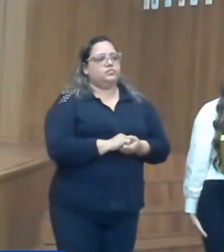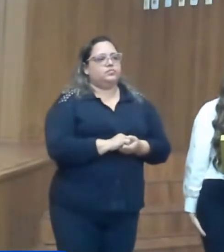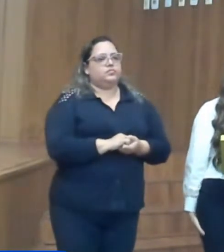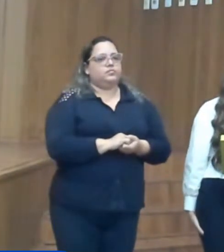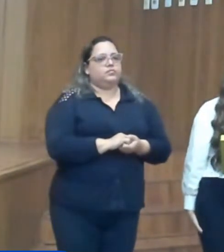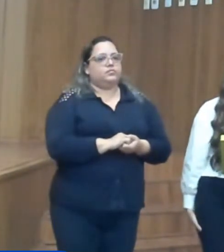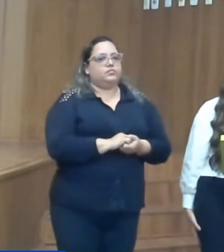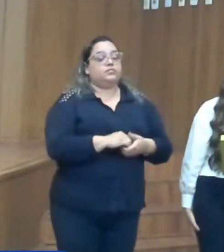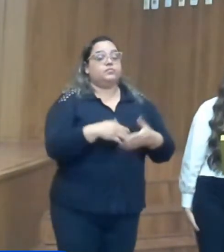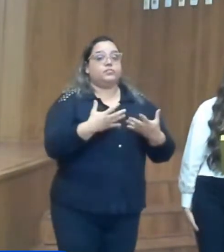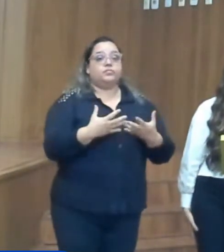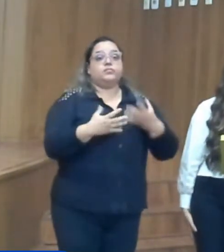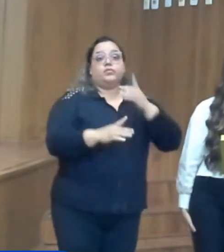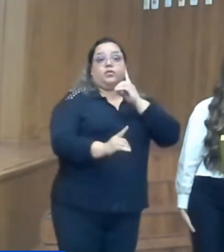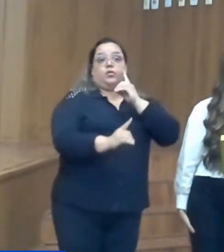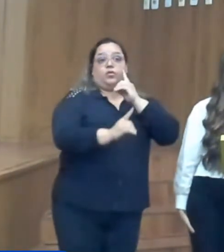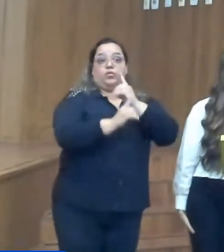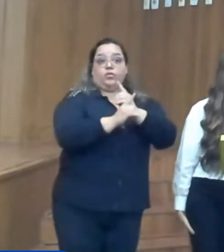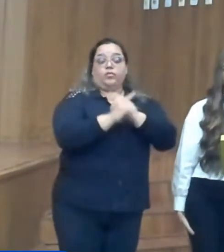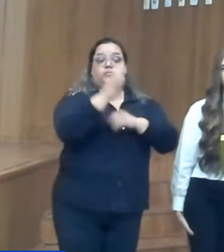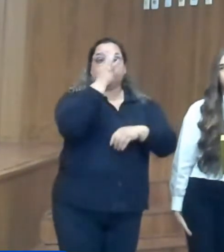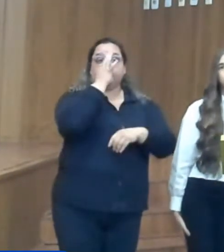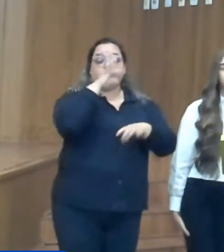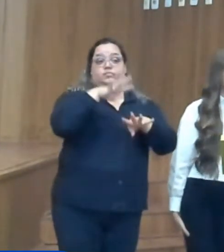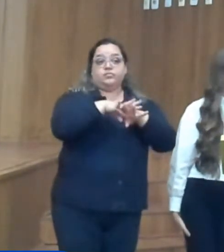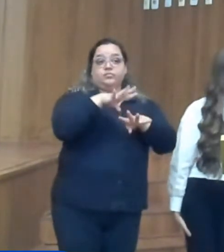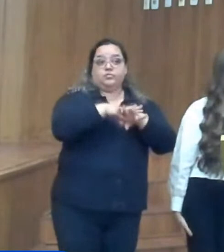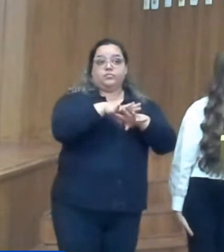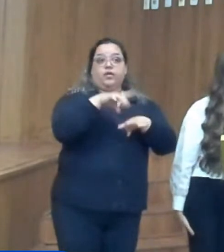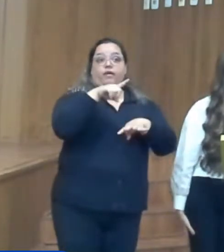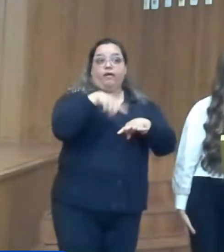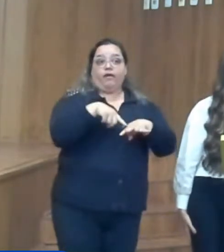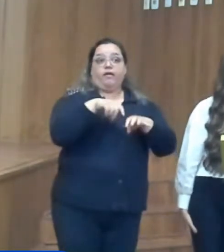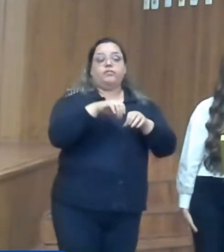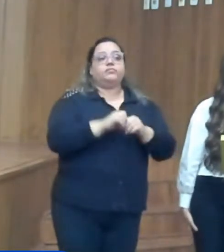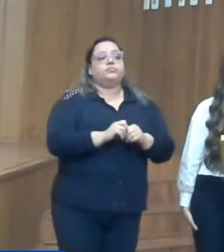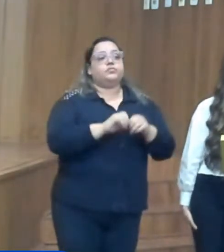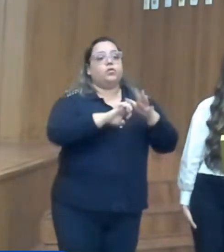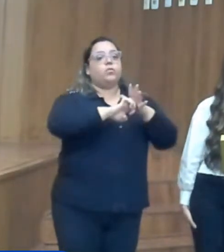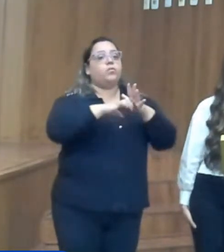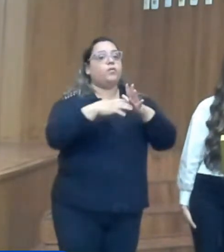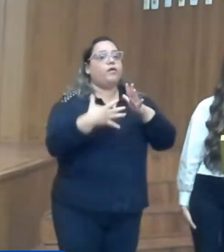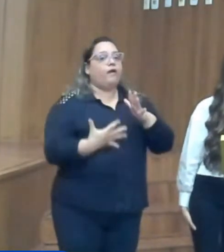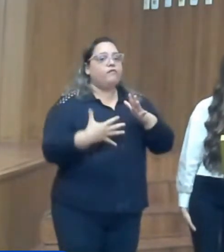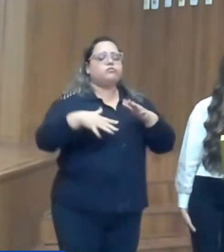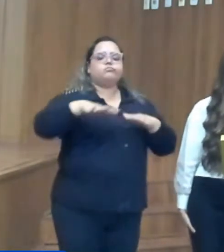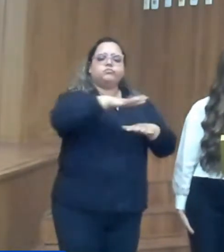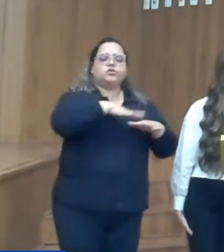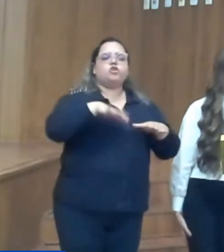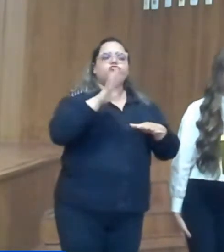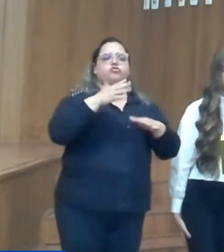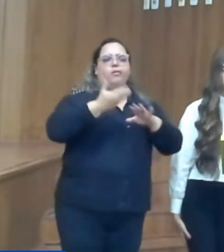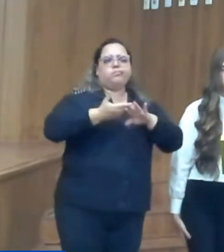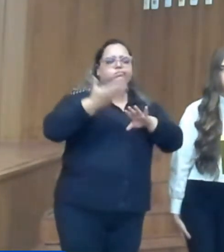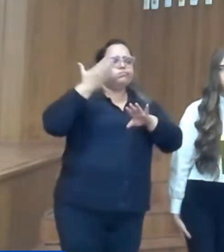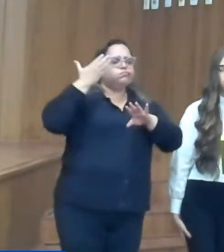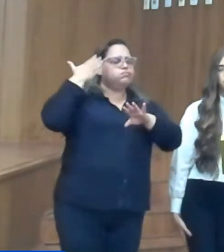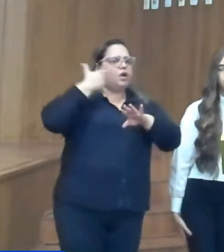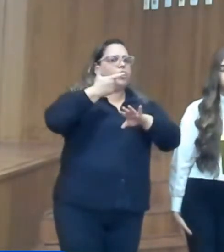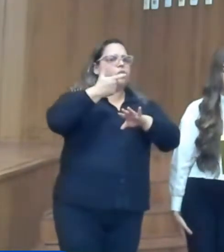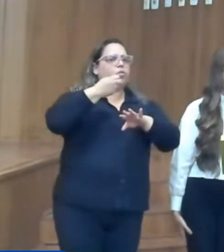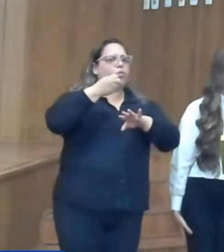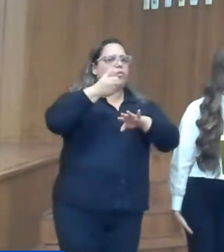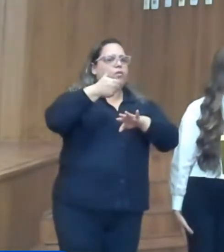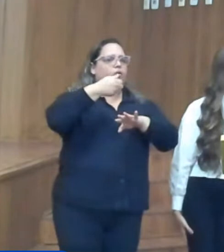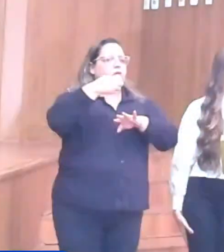O Encontro Cajazeirense de Matemática é um evento regional realizado desde 2014 pela coordenação